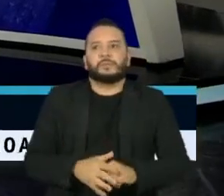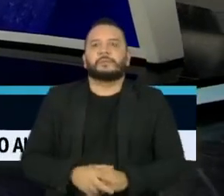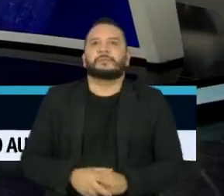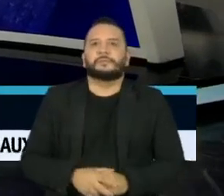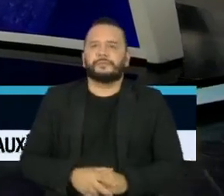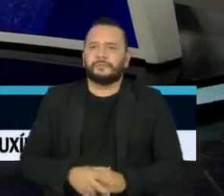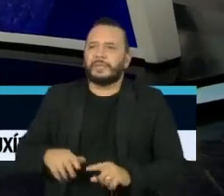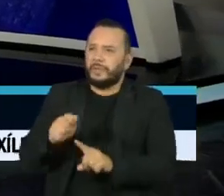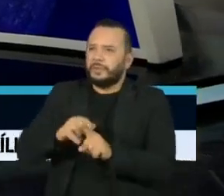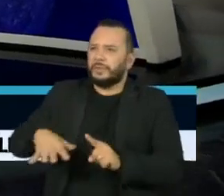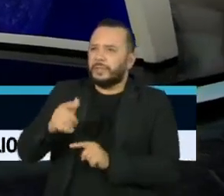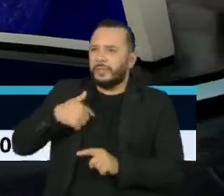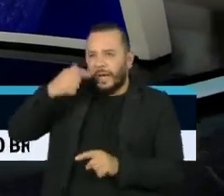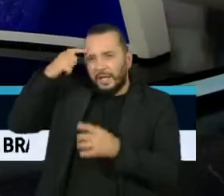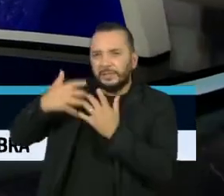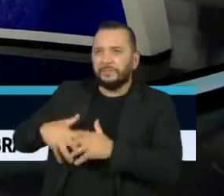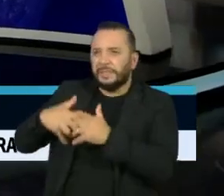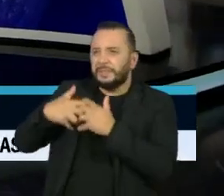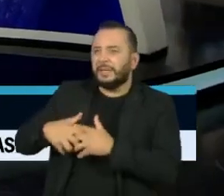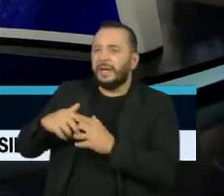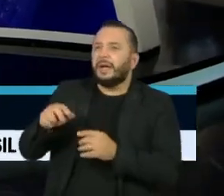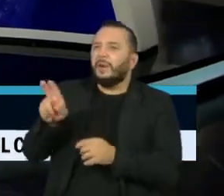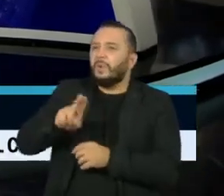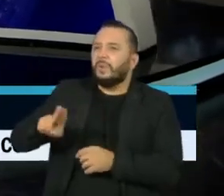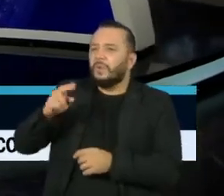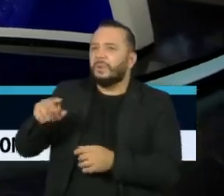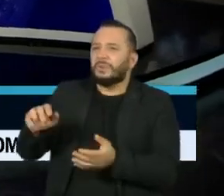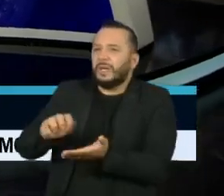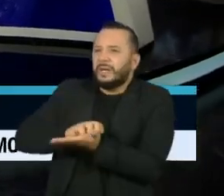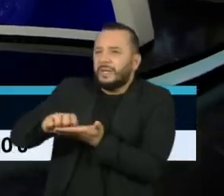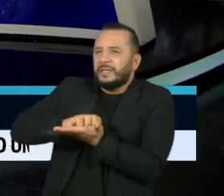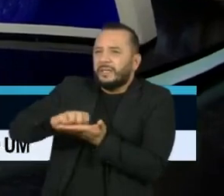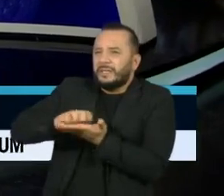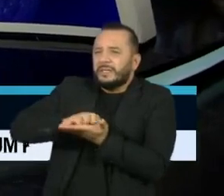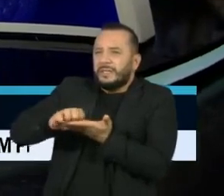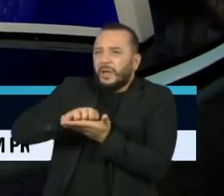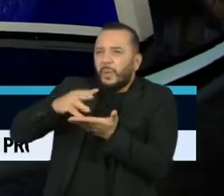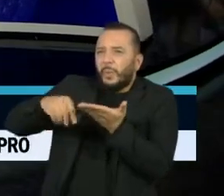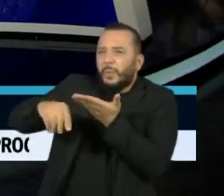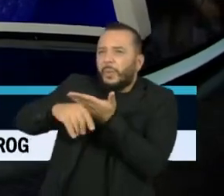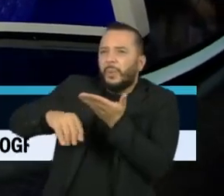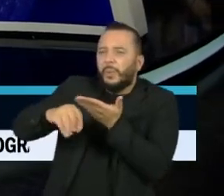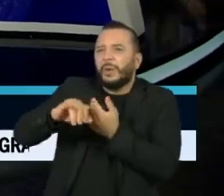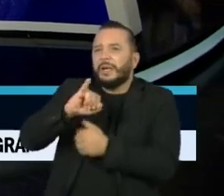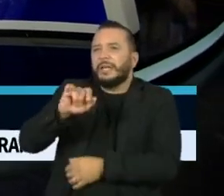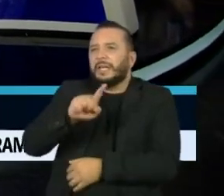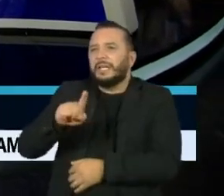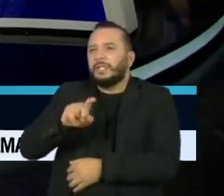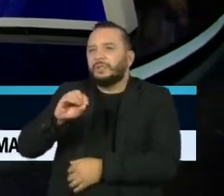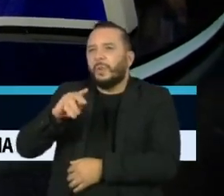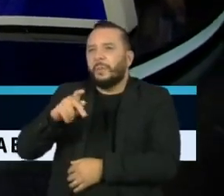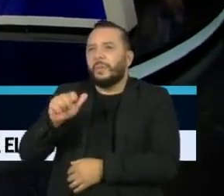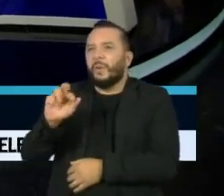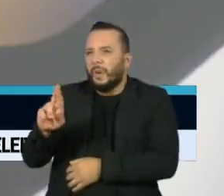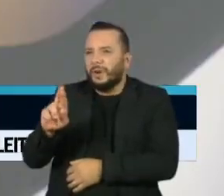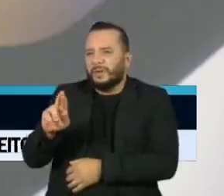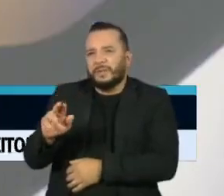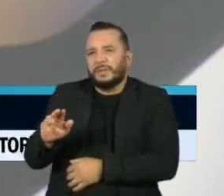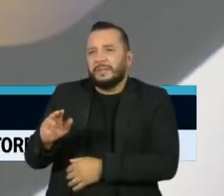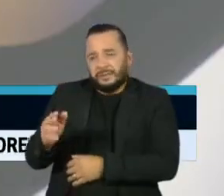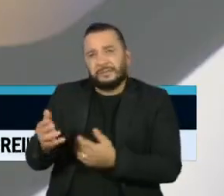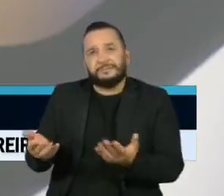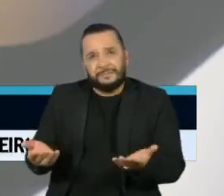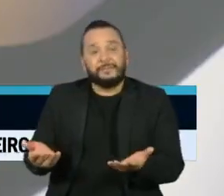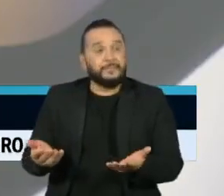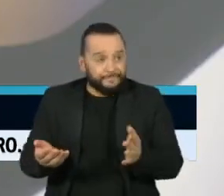A sociedade precisa repensar o uso do isopor, doutor Saldiva. Por que não abolir de vez esse tipo de plástico que é considerado o pior poluidor do planeta? Para não